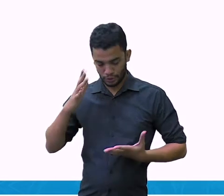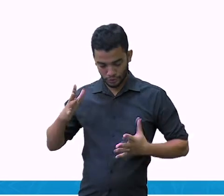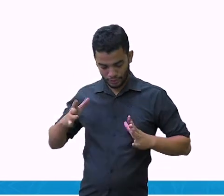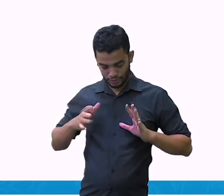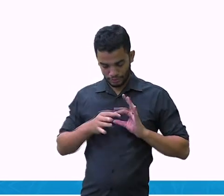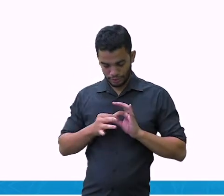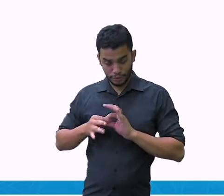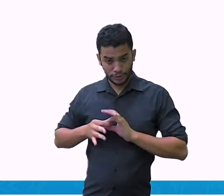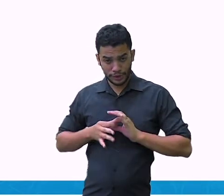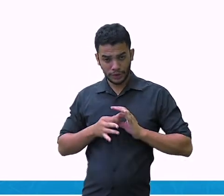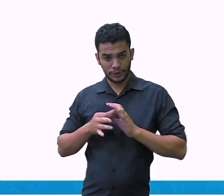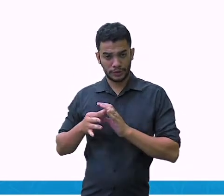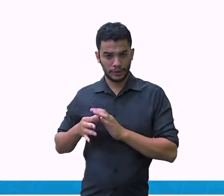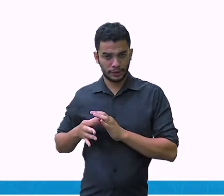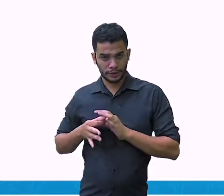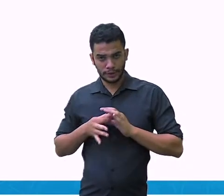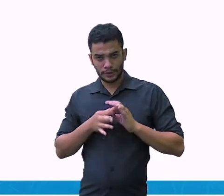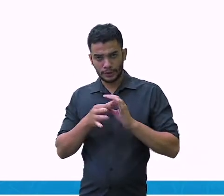de maneira